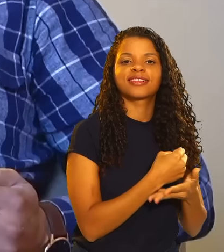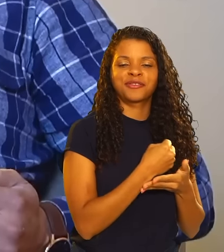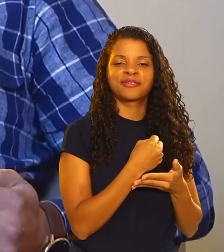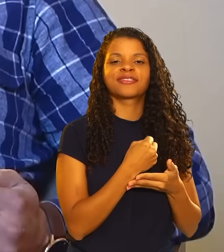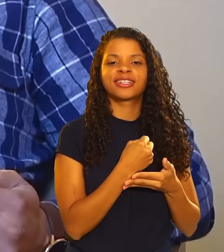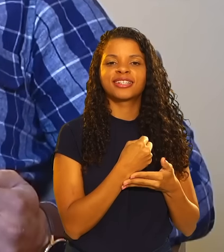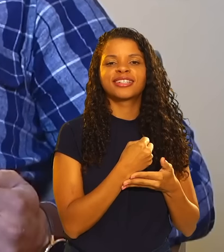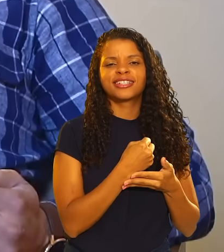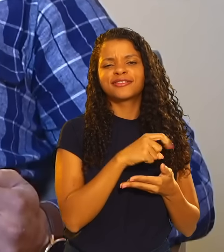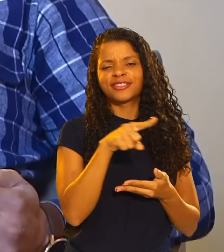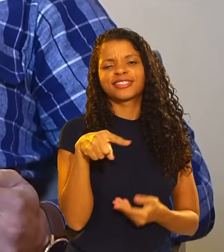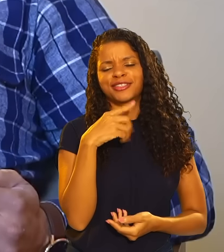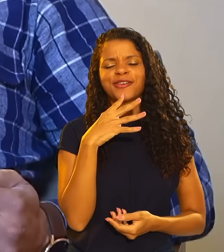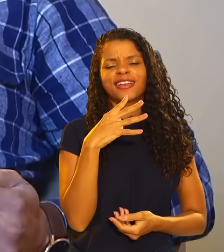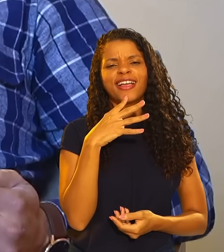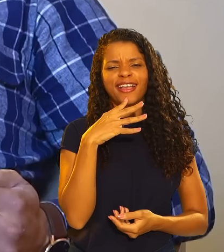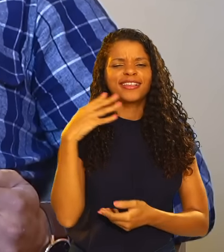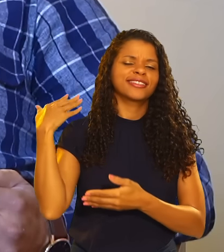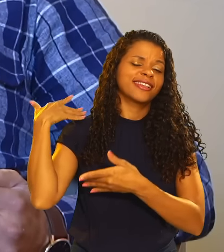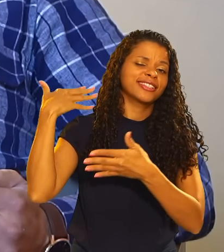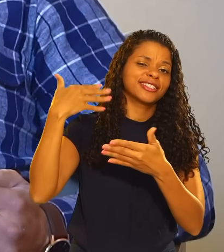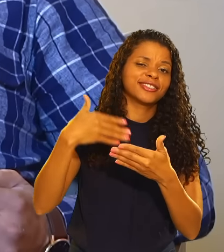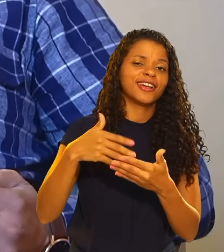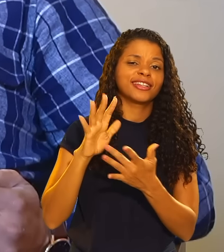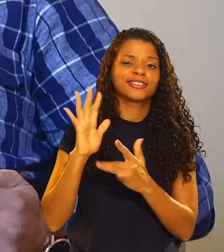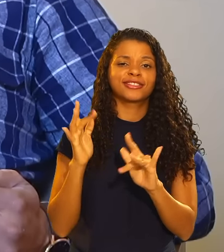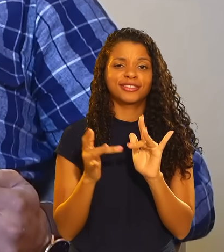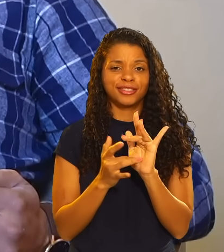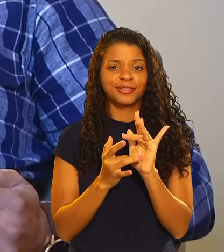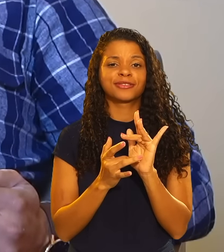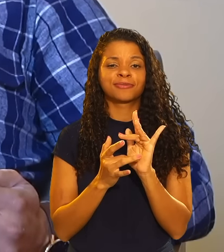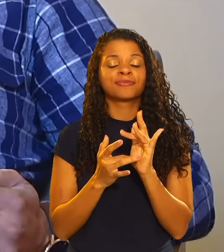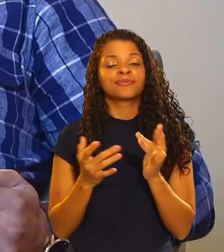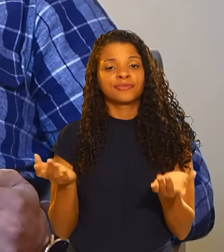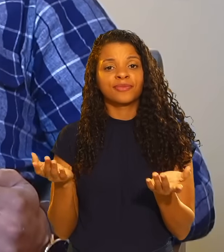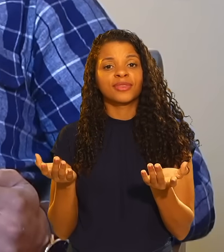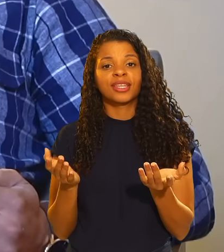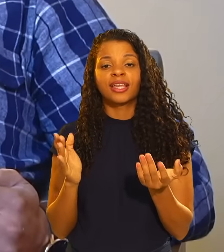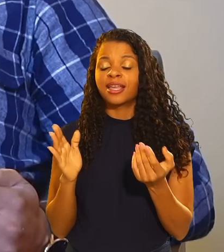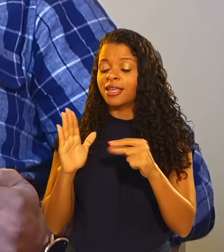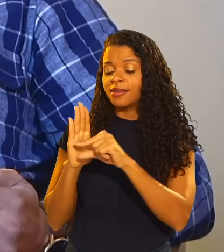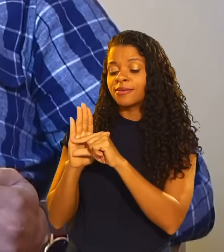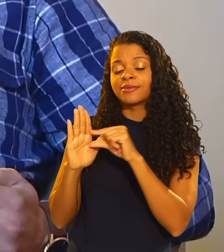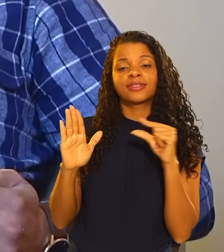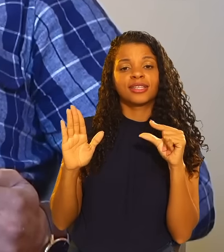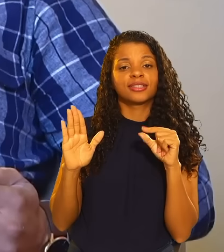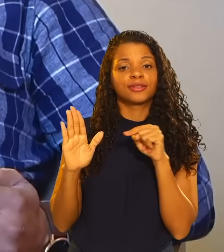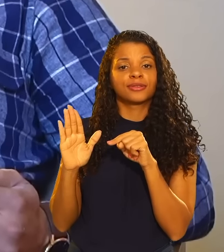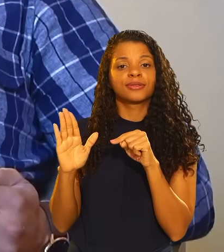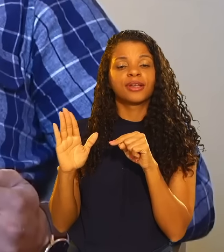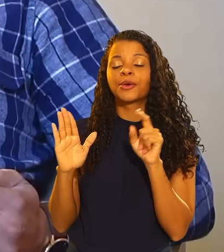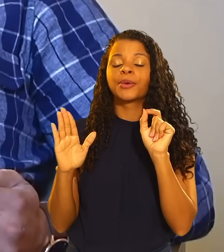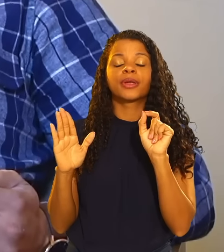sua crucifixão e tudo mais. E a lição de terça-feira traz um trechinho que eu achei bem interessante, que é o evangelho dá